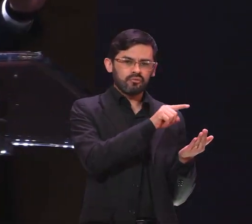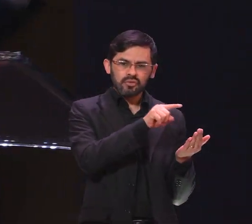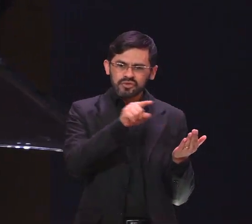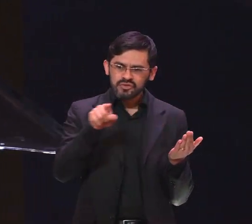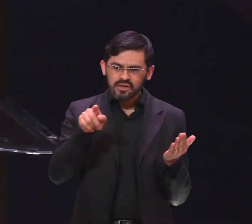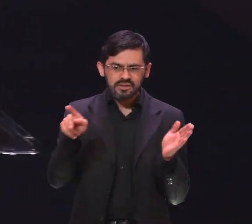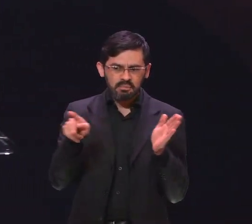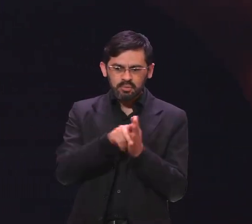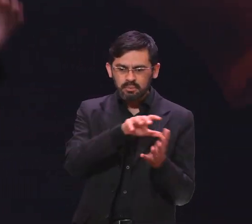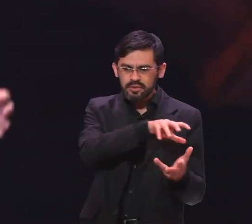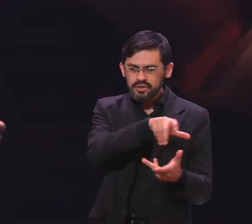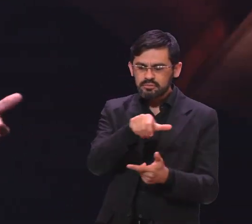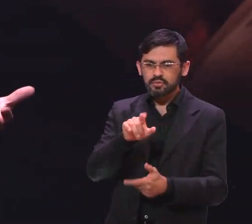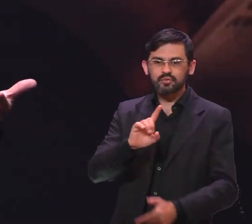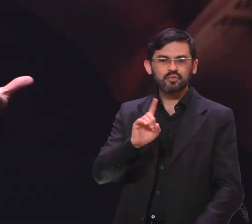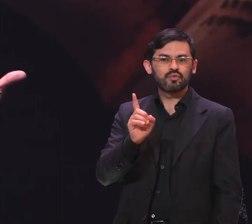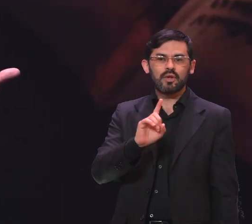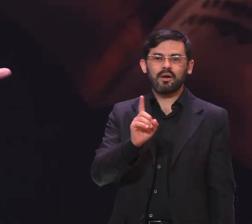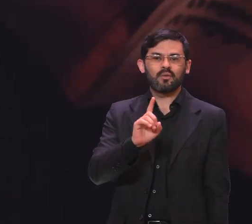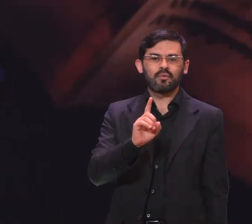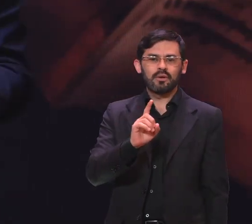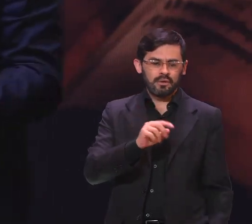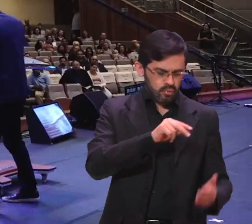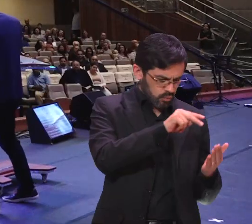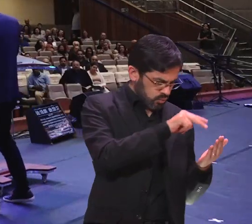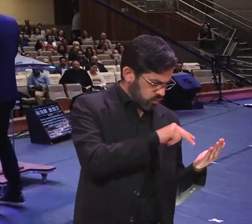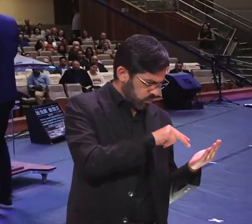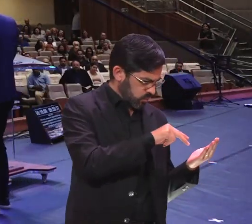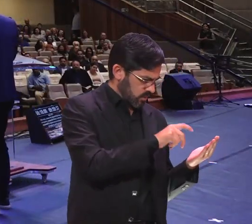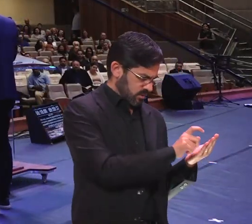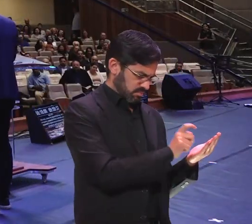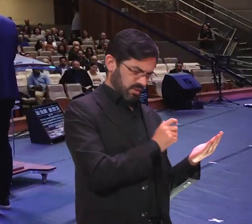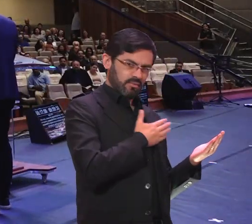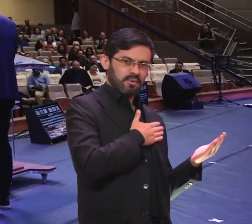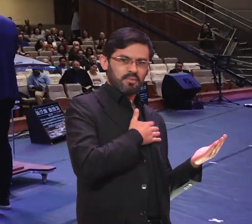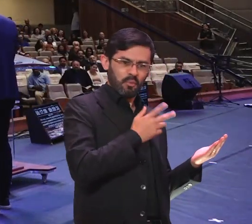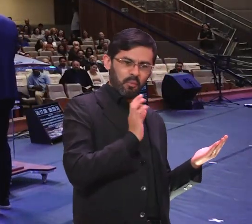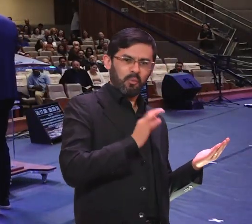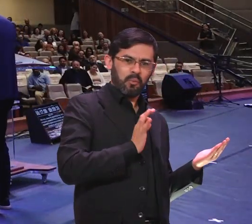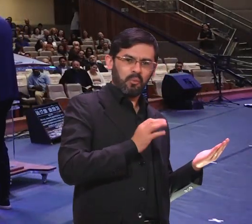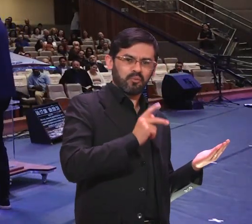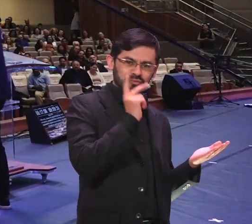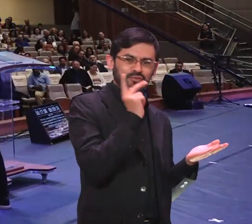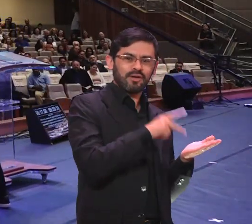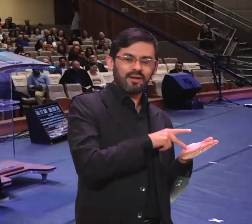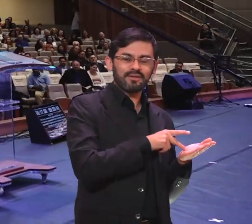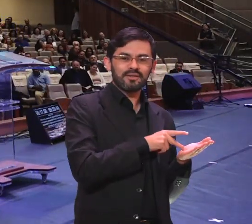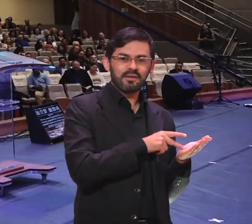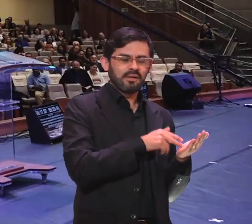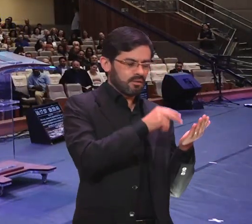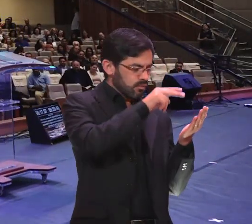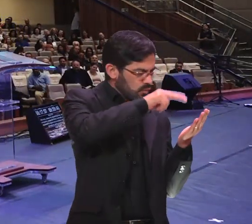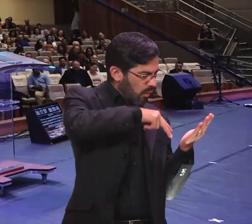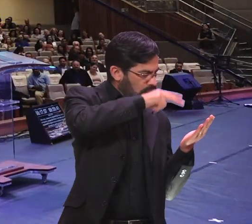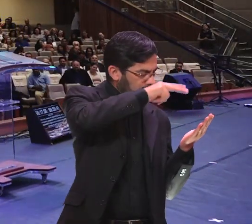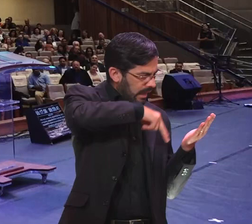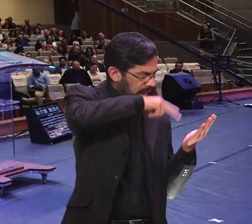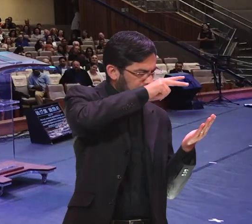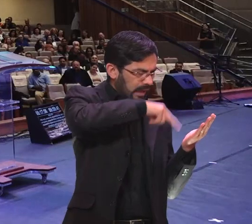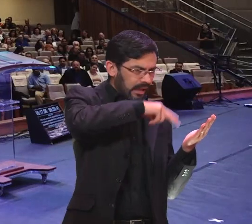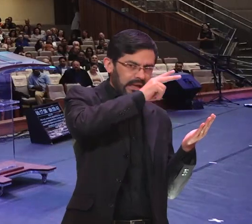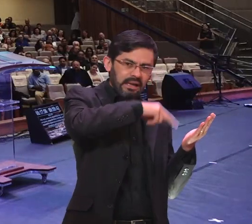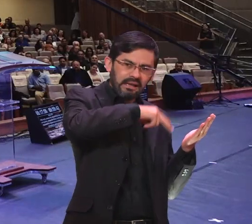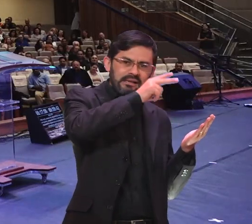sois deste mundo. Ele leu que essa palavra é para mim. E aí ele começou a ler o Evangelho